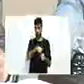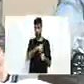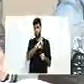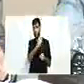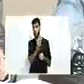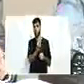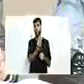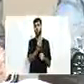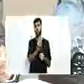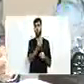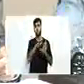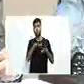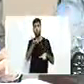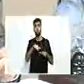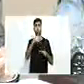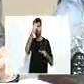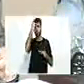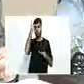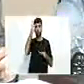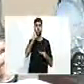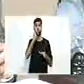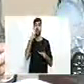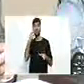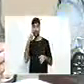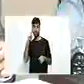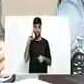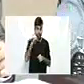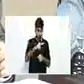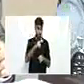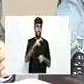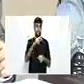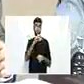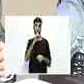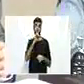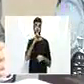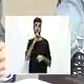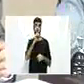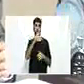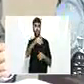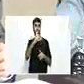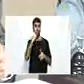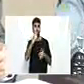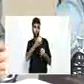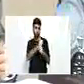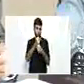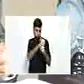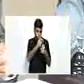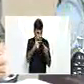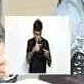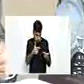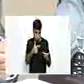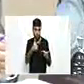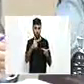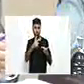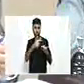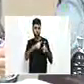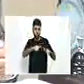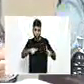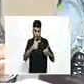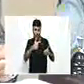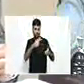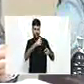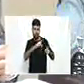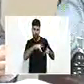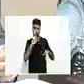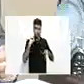ou o cidadão quando ocorrer vê essa situação que o que o o pessoal não fizeram ali a limpeza da área dos restos do